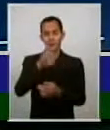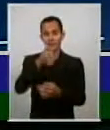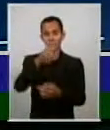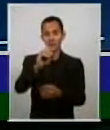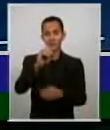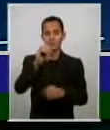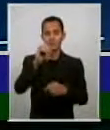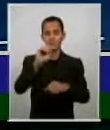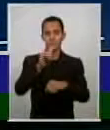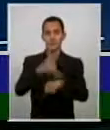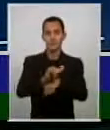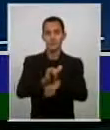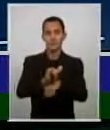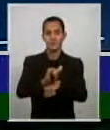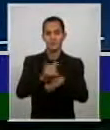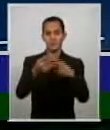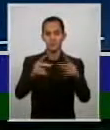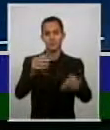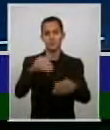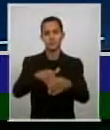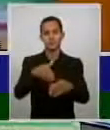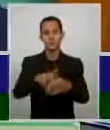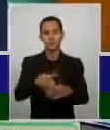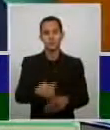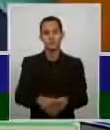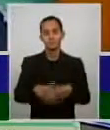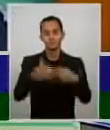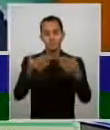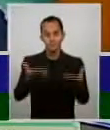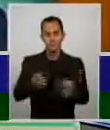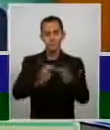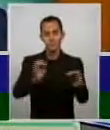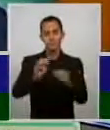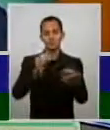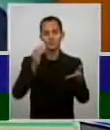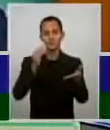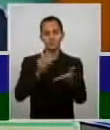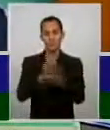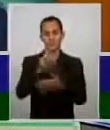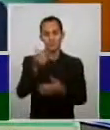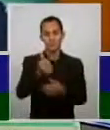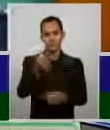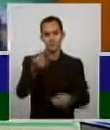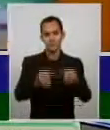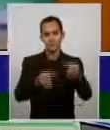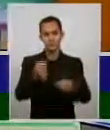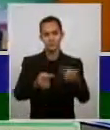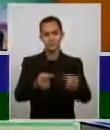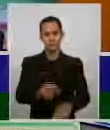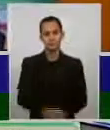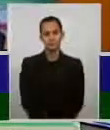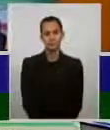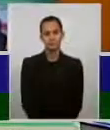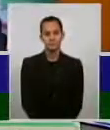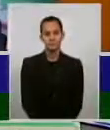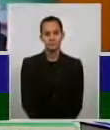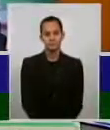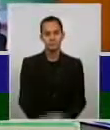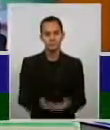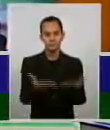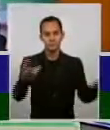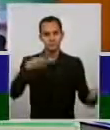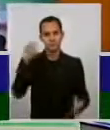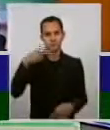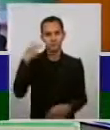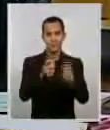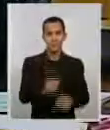10 ausência nesta votação. Portanto, matéria aprovada em primeiro turno.